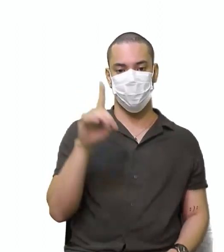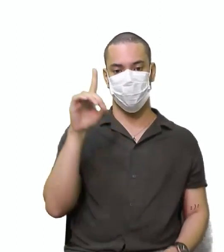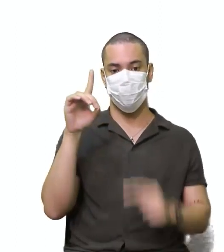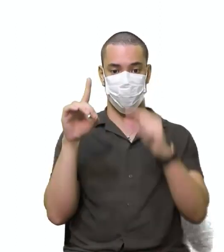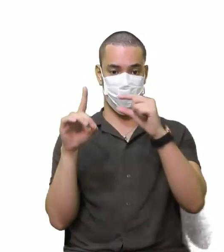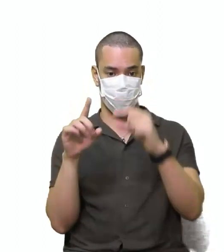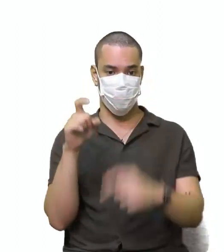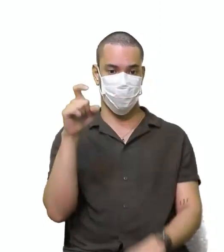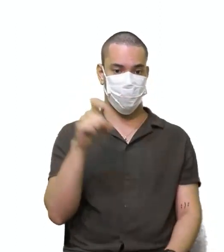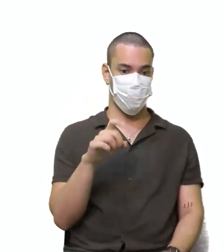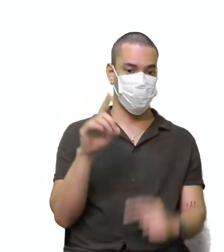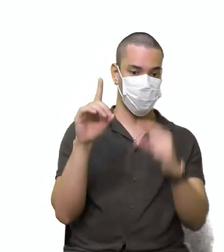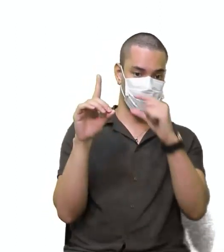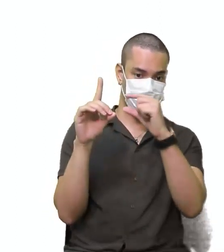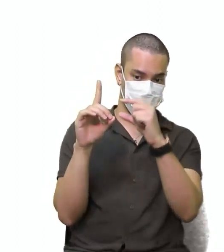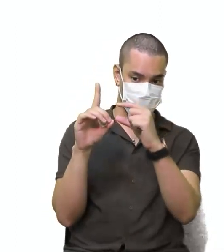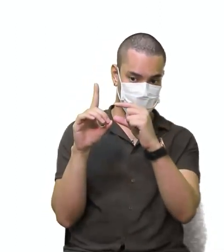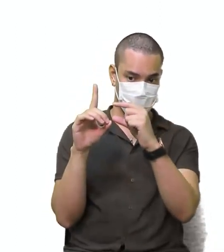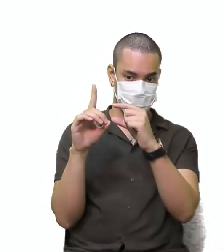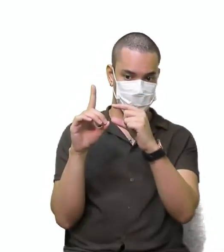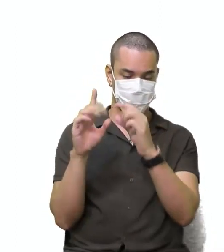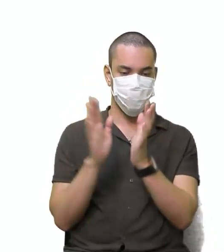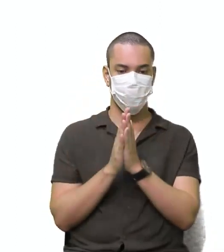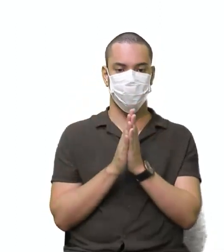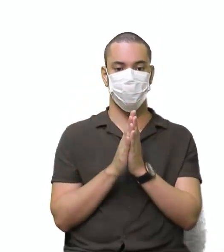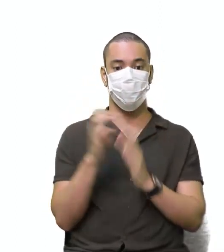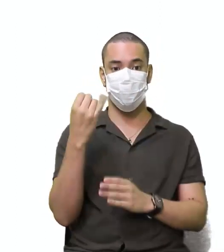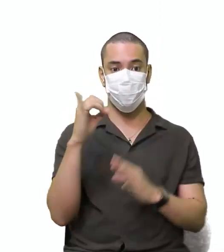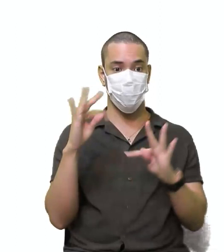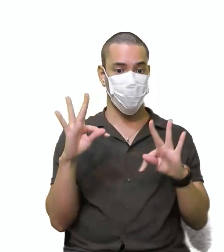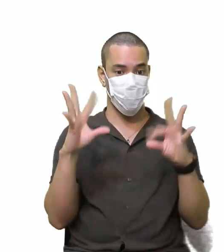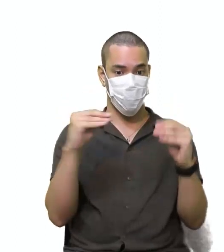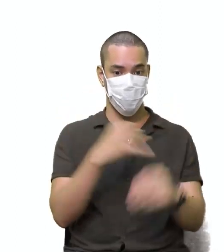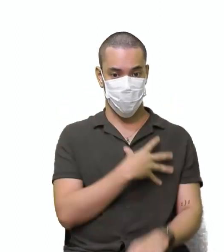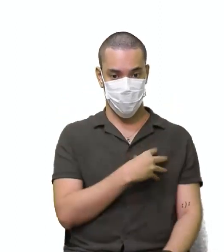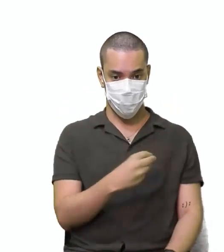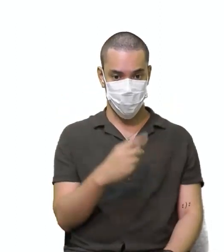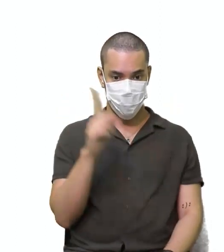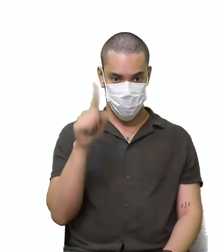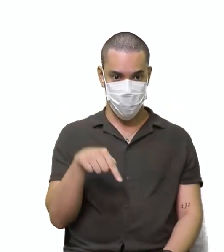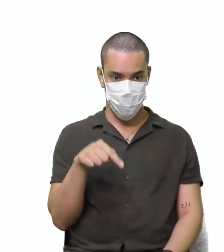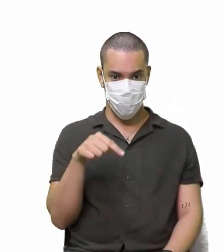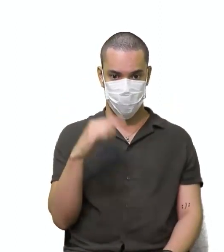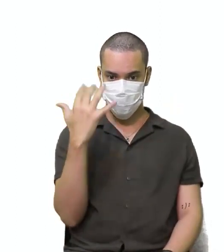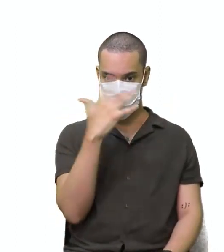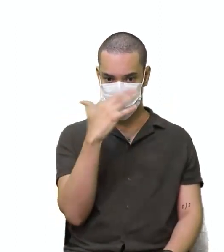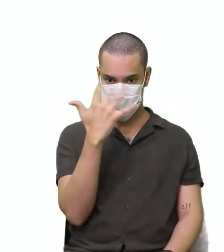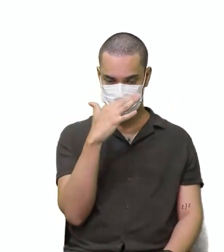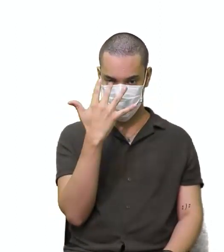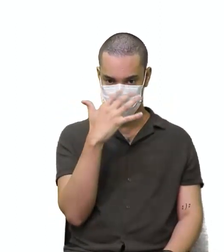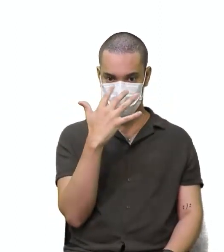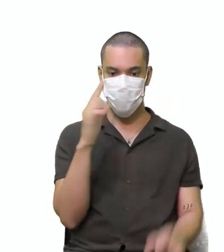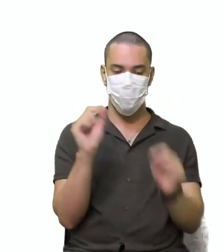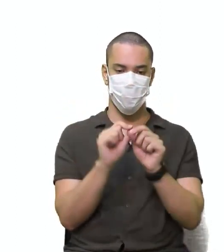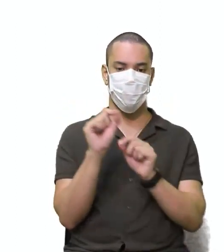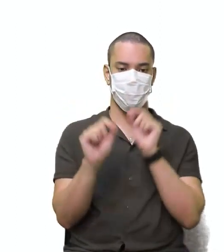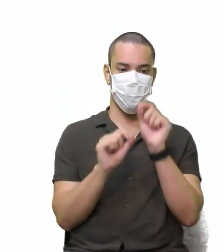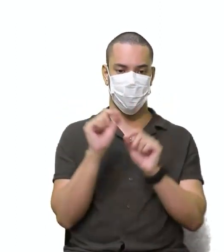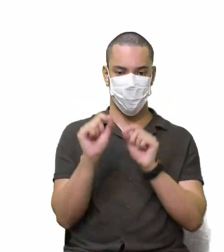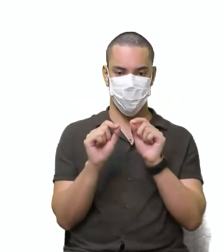XDzinho, tá bom? Todos os filhos dessa mulher vão ser daltônicos? E aí eu vou fazer com o indivíduo.